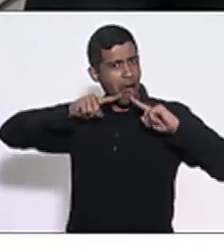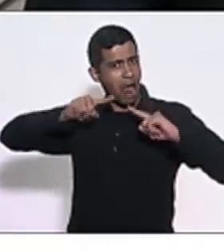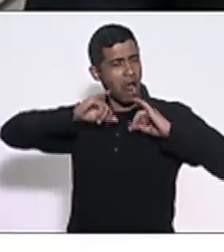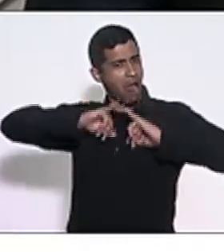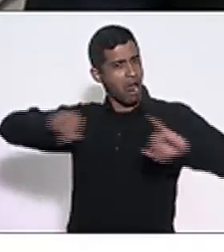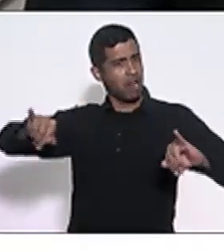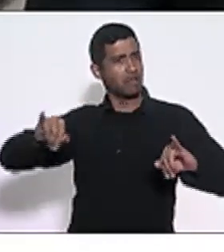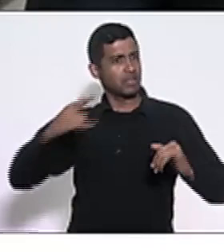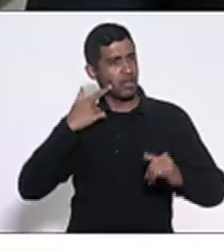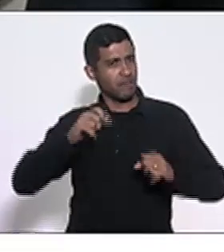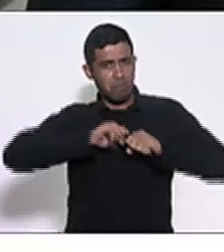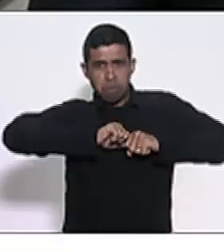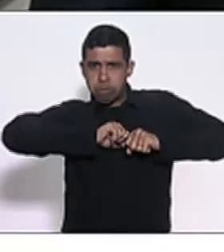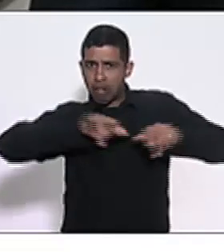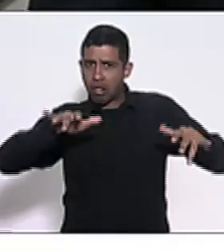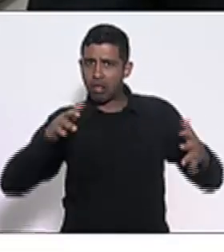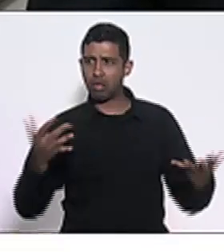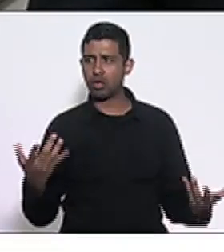veio nesse sentido.